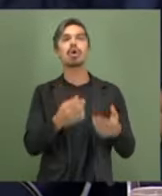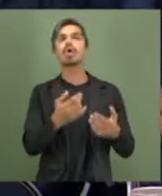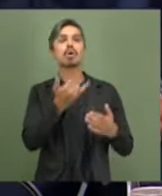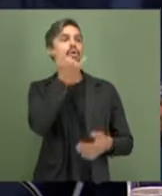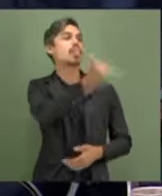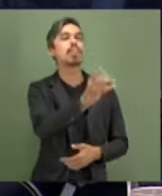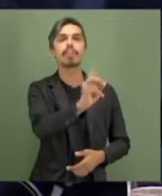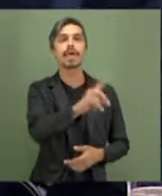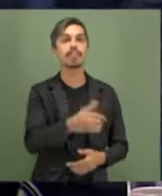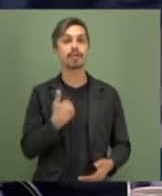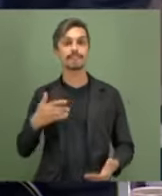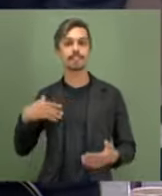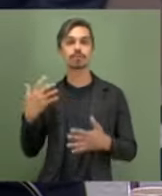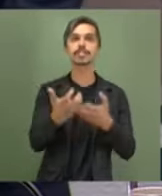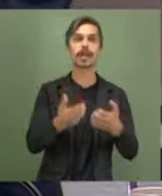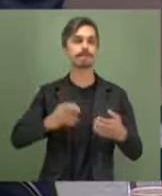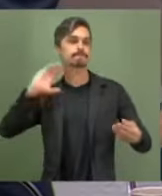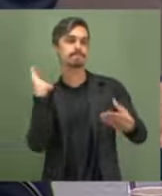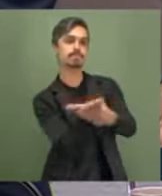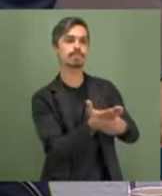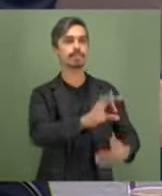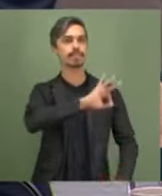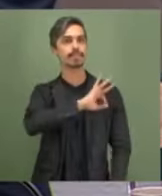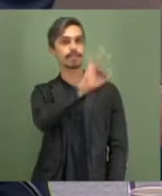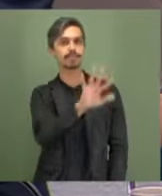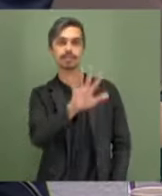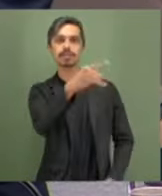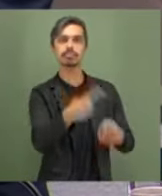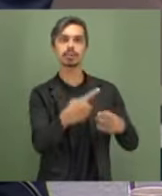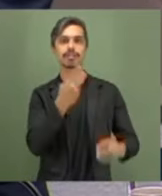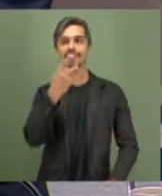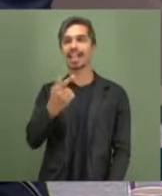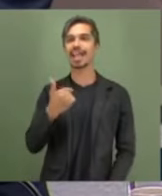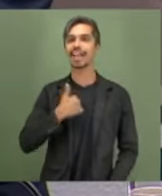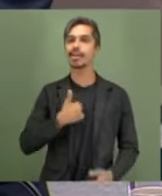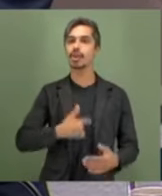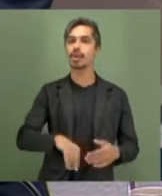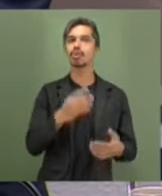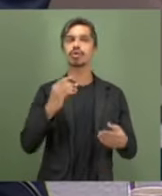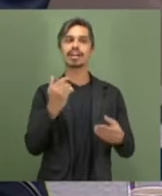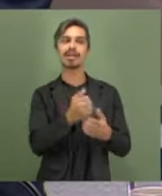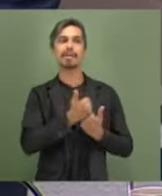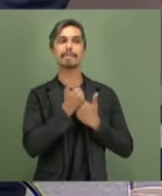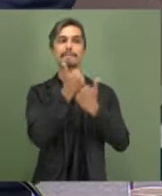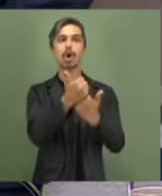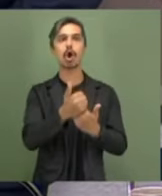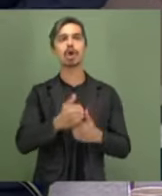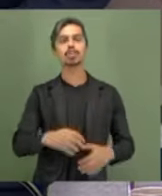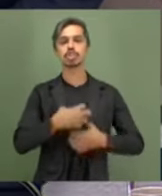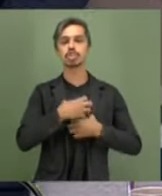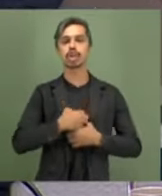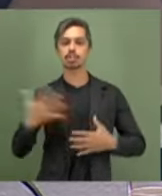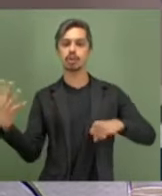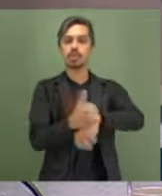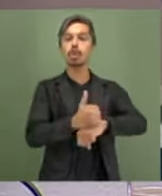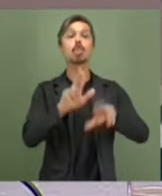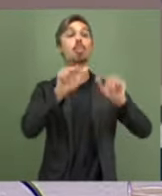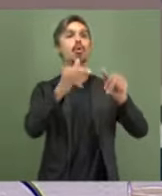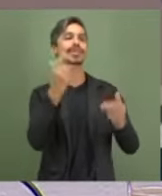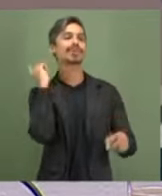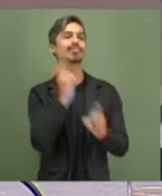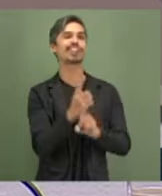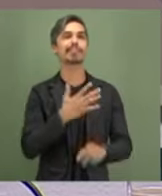últimas consequências processar a Polícia Federal, porque foi dito aqui que eu apoio atos golpistas. Nunca encontrarão essa prova. Ninguém